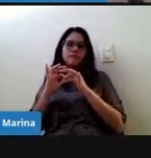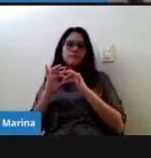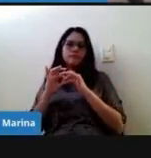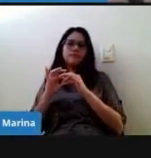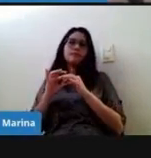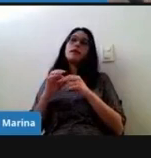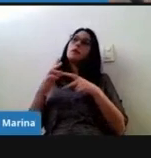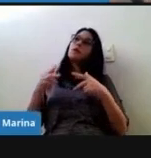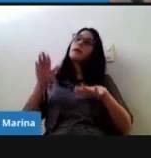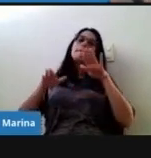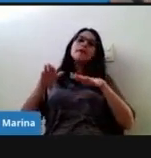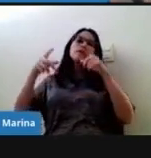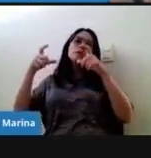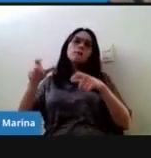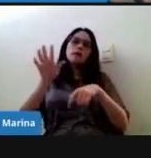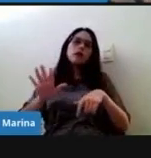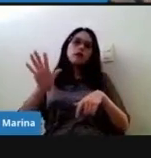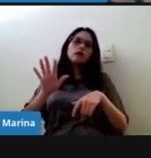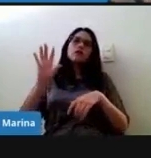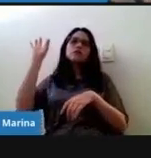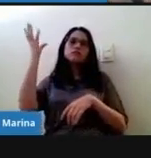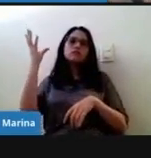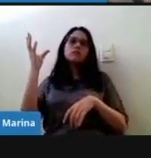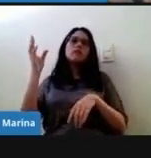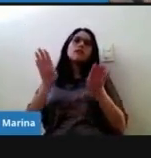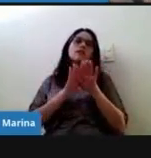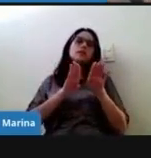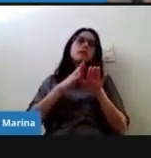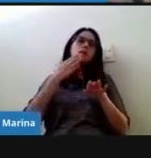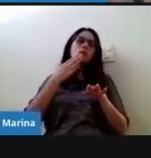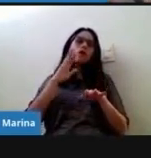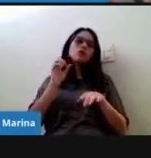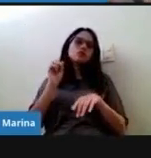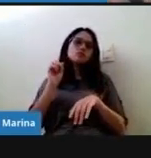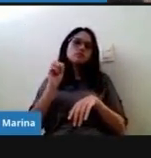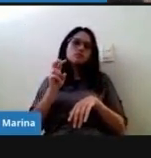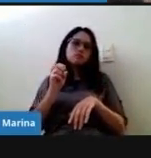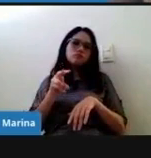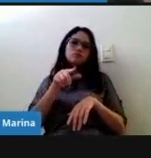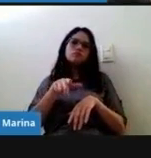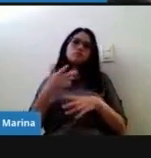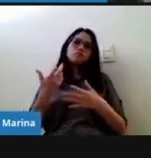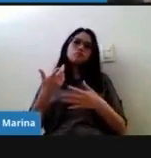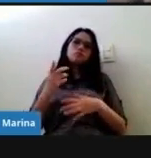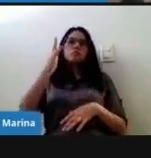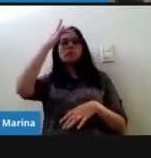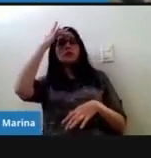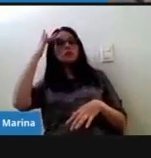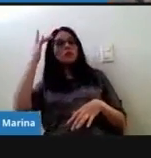do ambiente, a questão do agente etiológico, aqui ilustrado como micróbio, seres